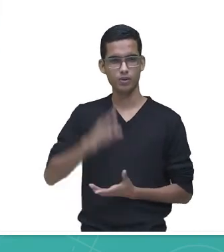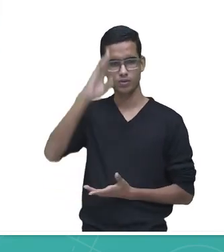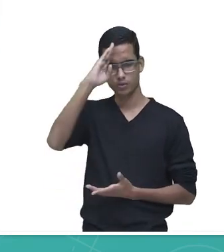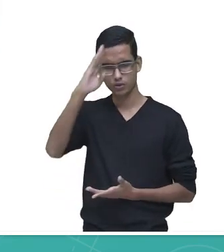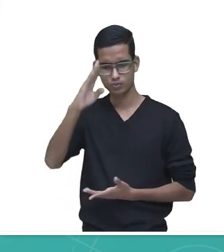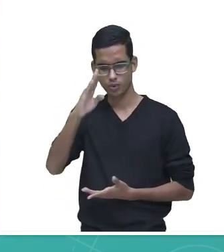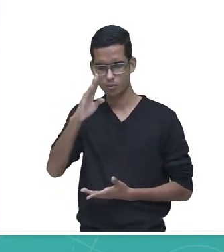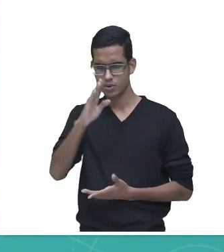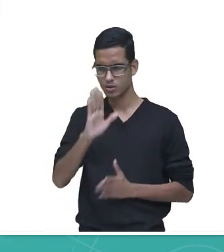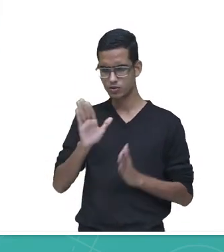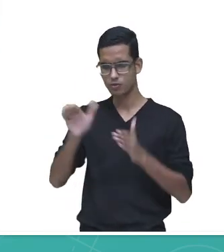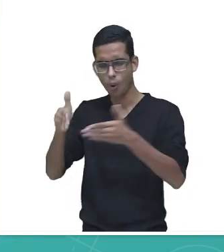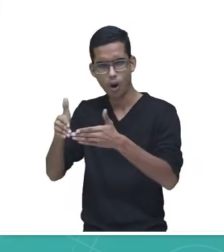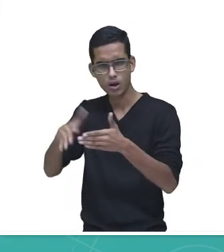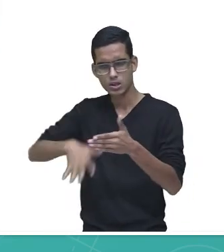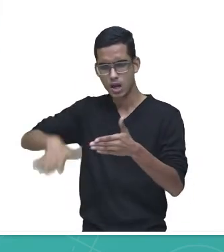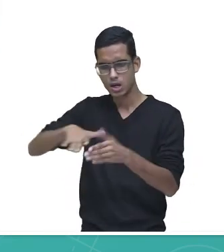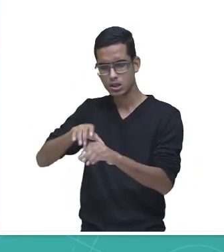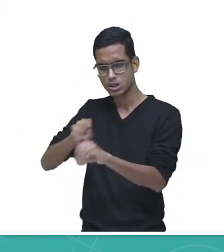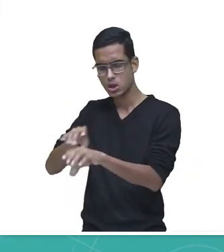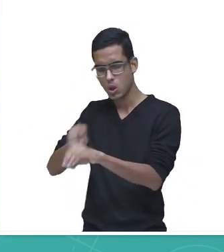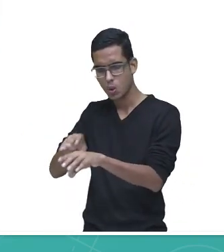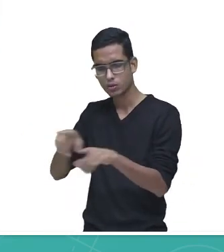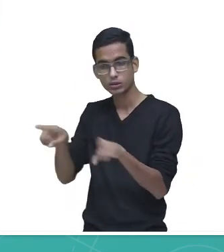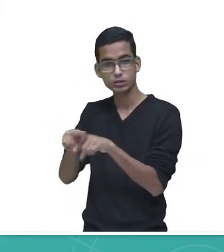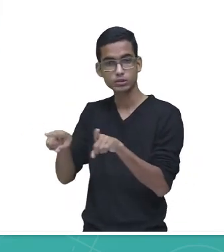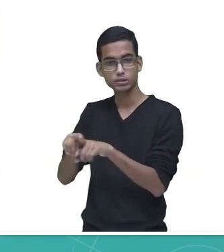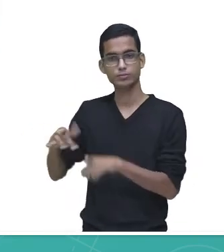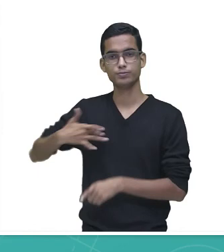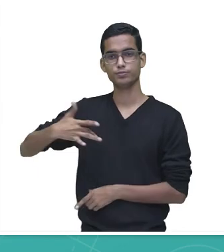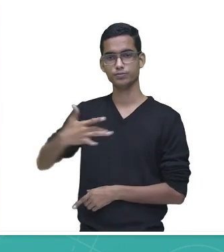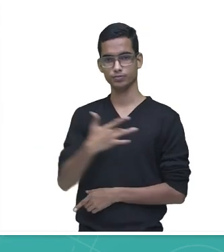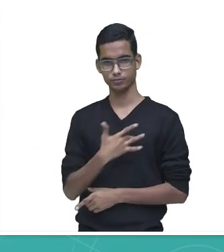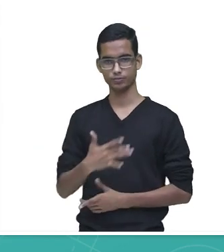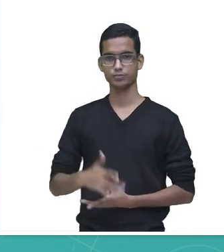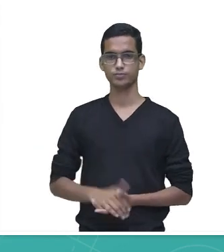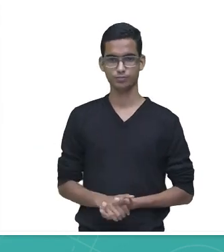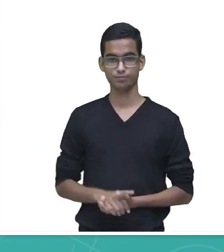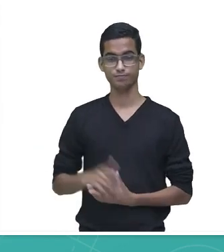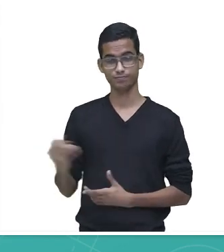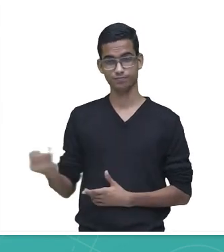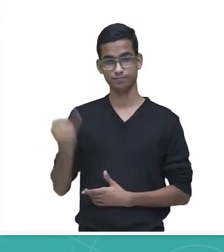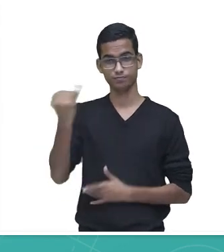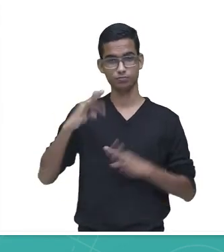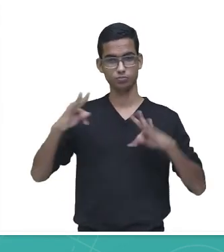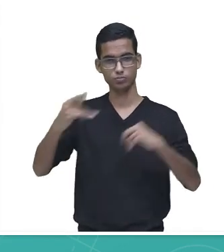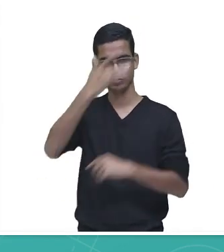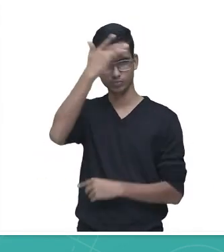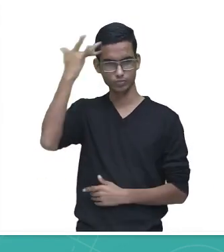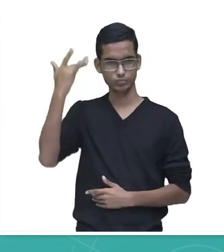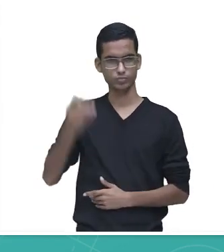da educação e da saúde, que é fundamental para todo mundo, tá bom? Espero que vocês tenham